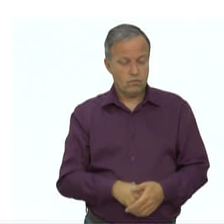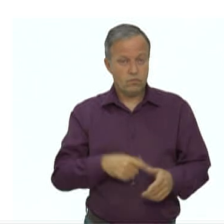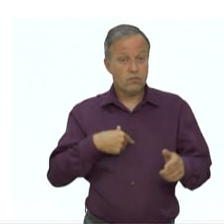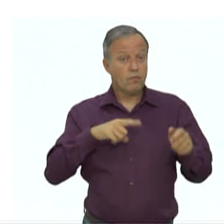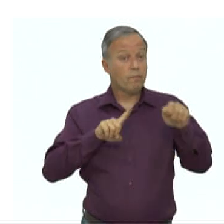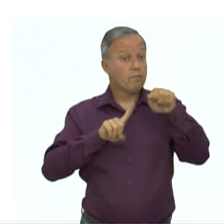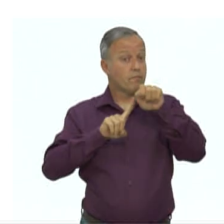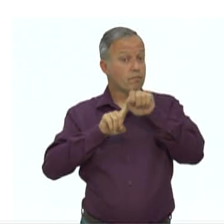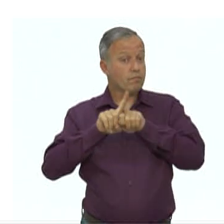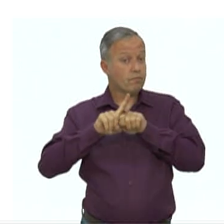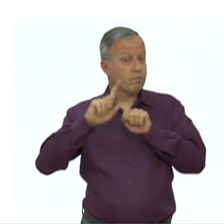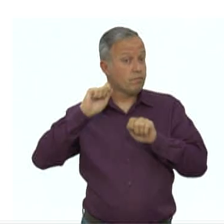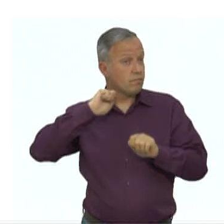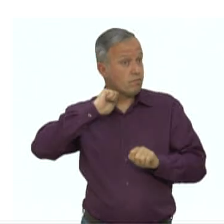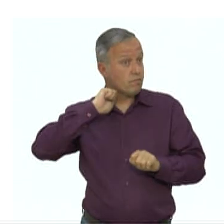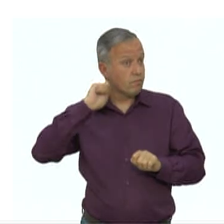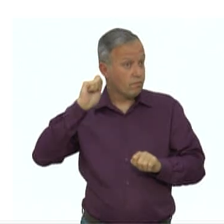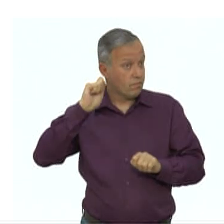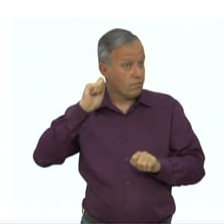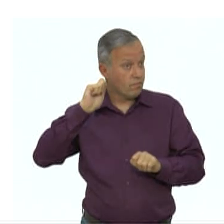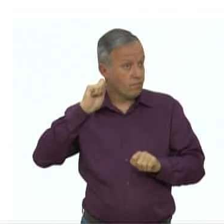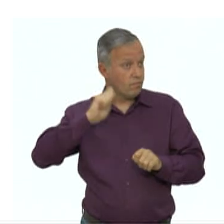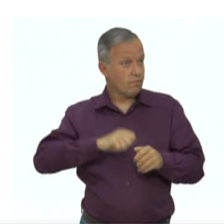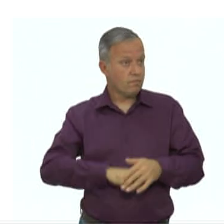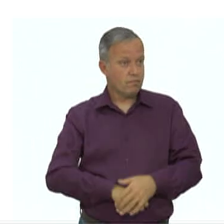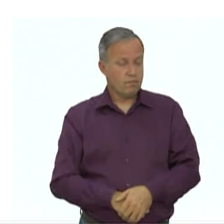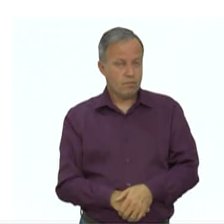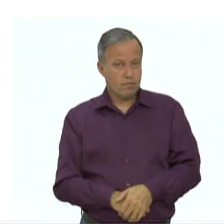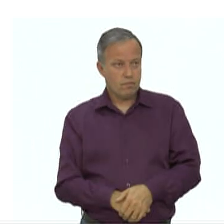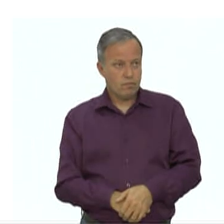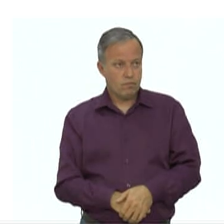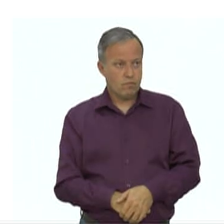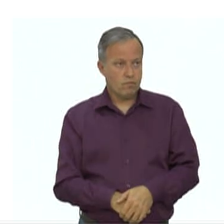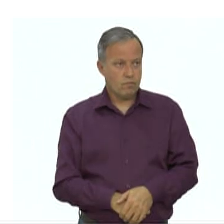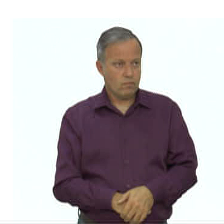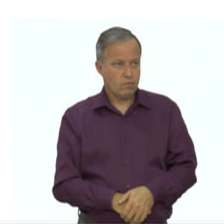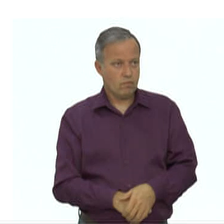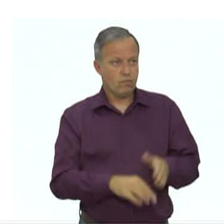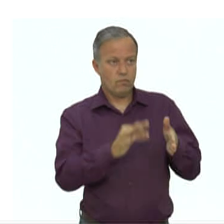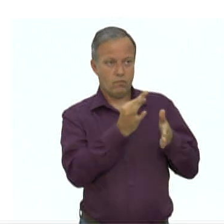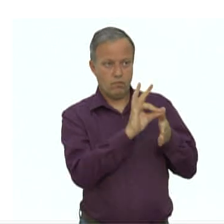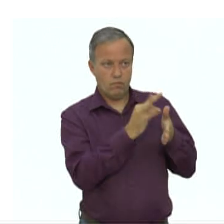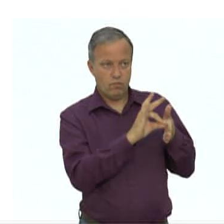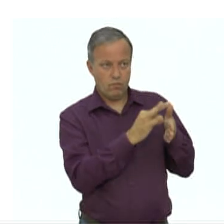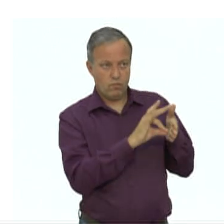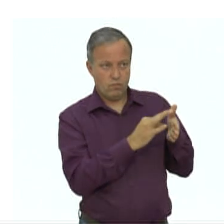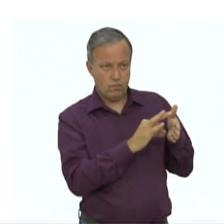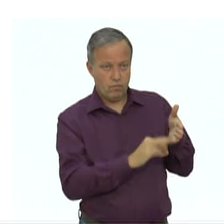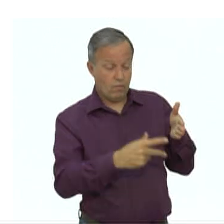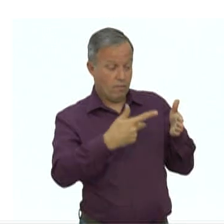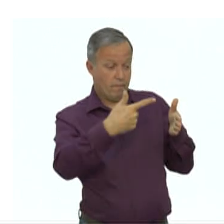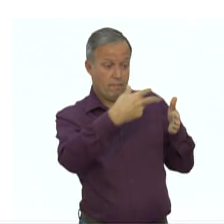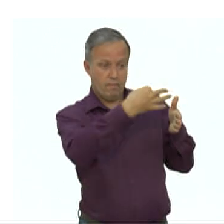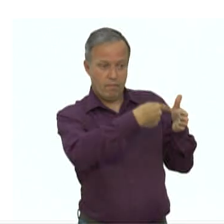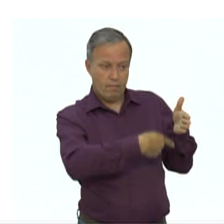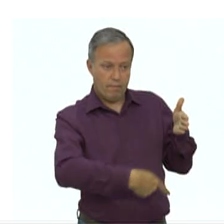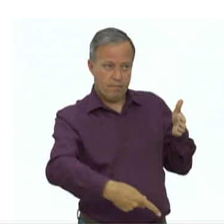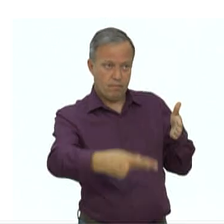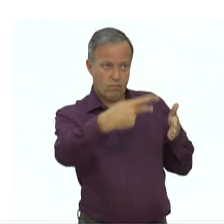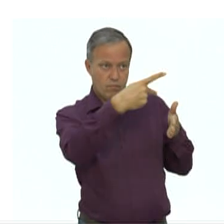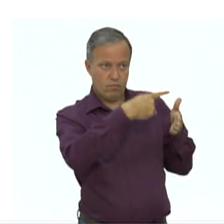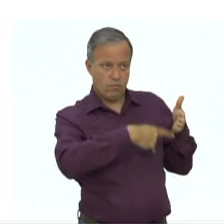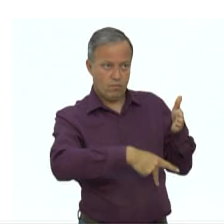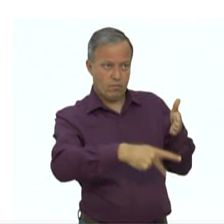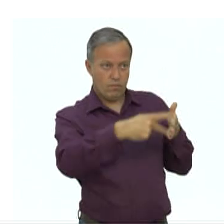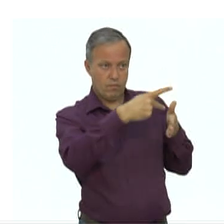abril de 2015, tá? Escritor e periodista uruguaio, ou